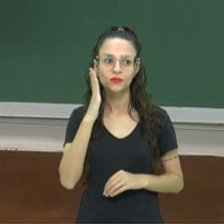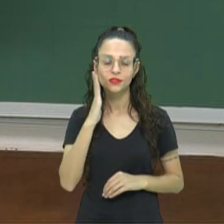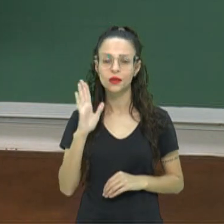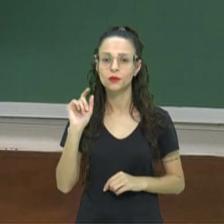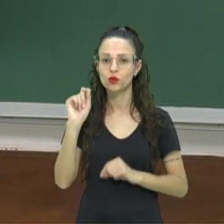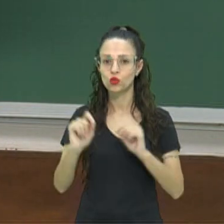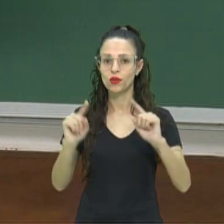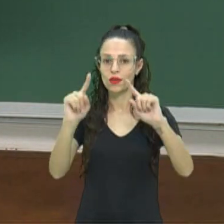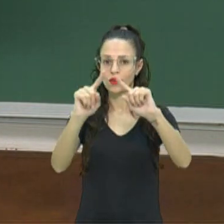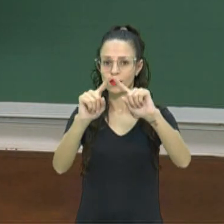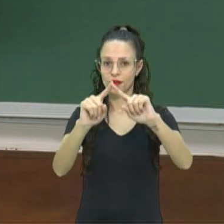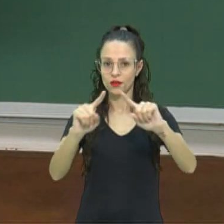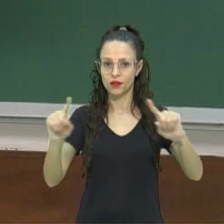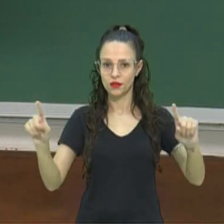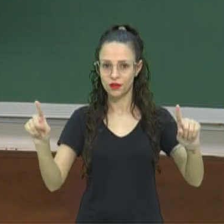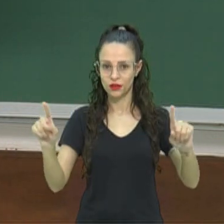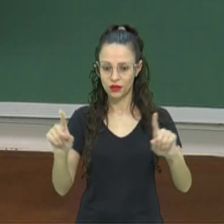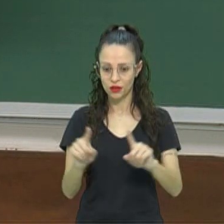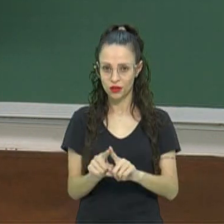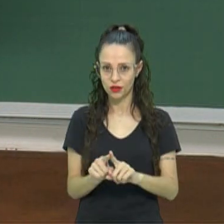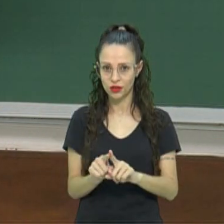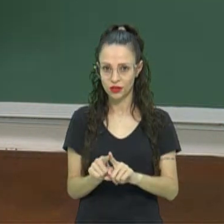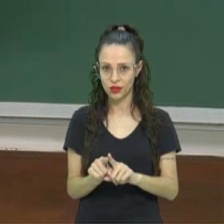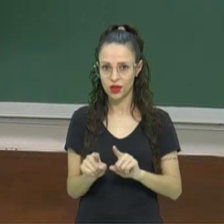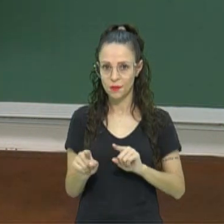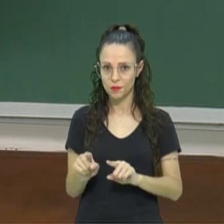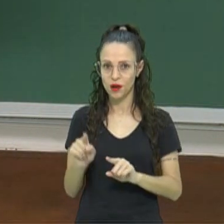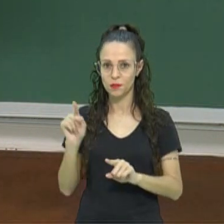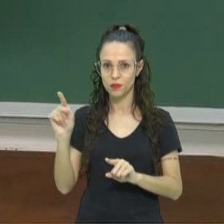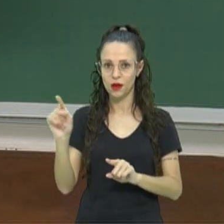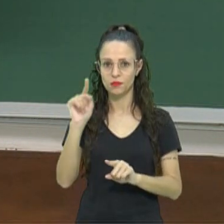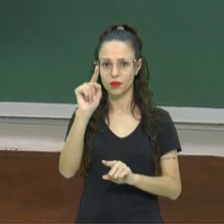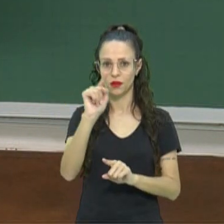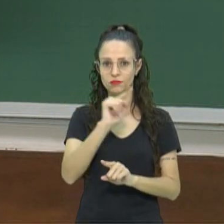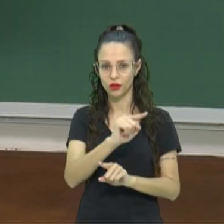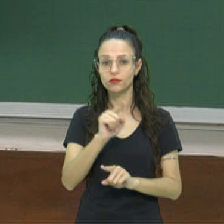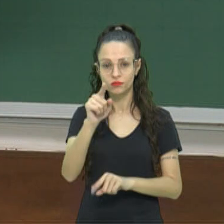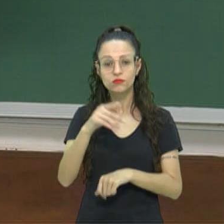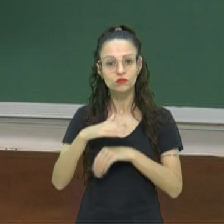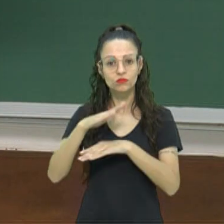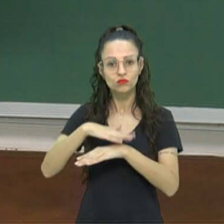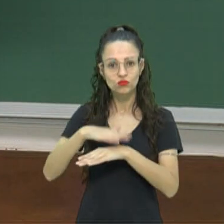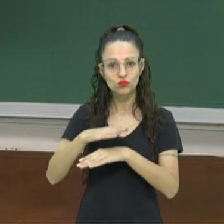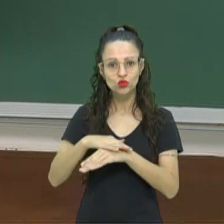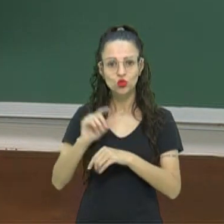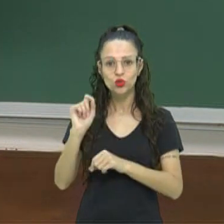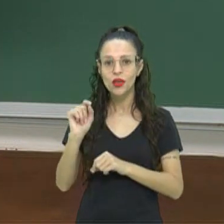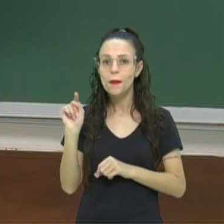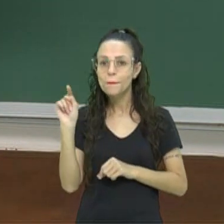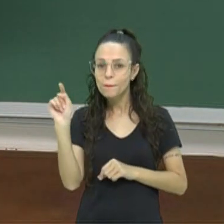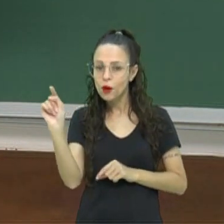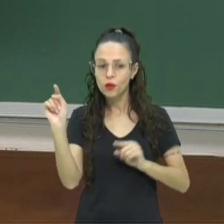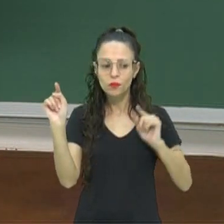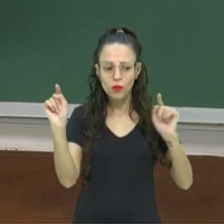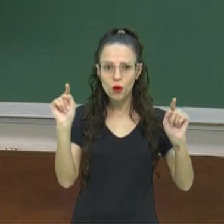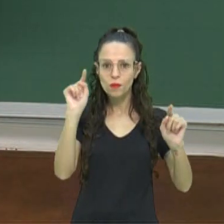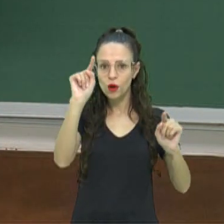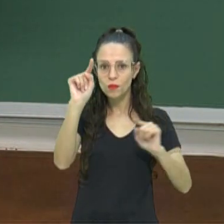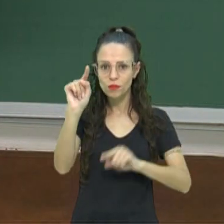4 vértices do losango... Localiza quem são eles no desenho. Vértices são as pontinhas,